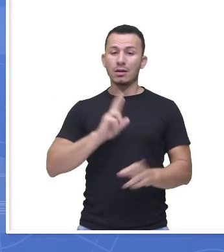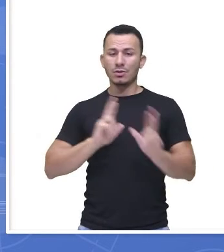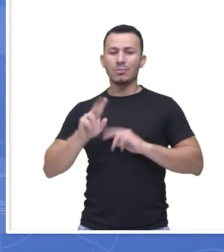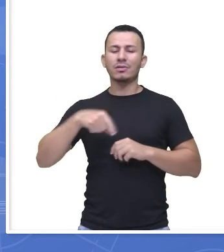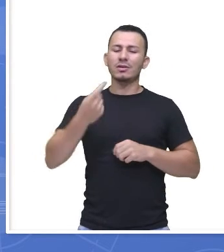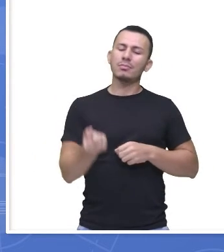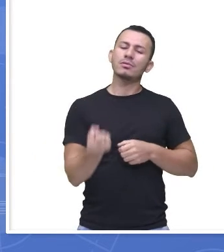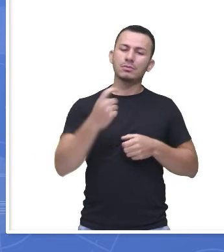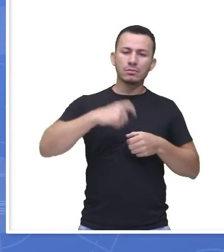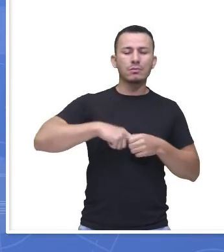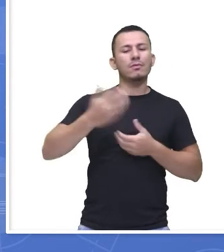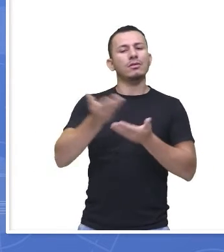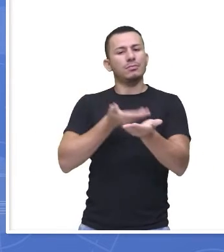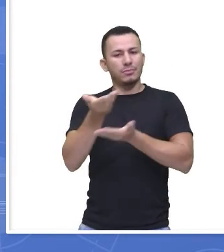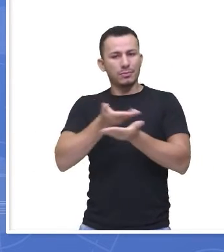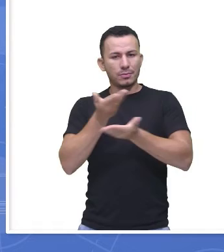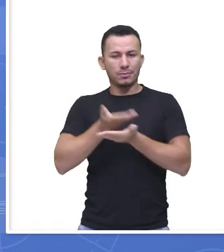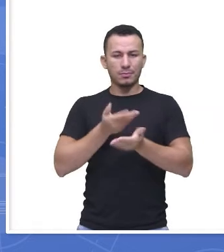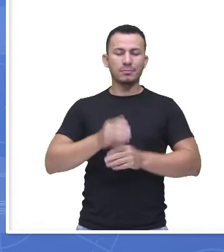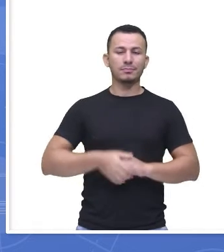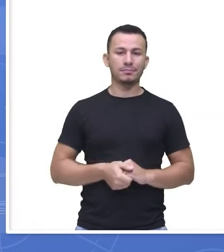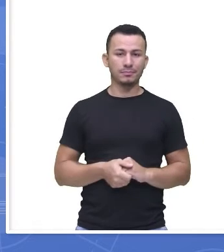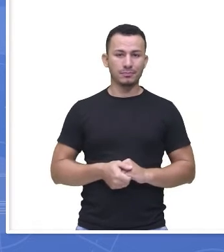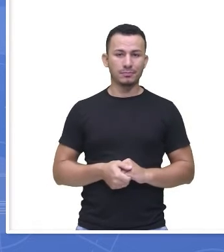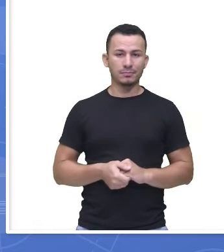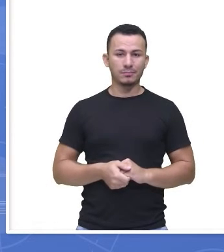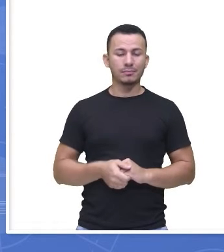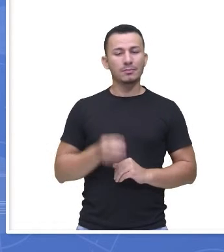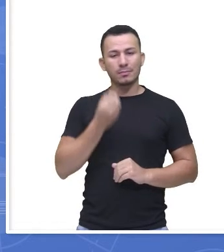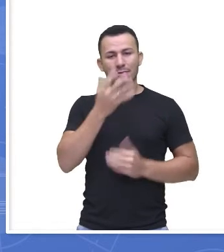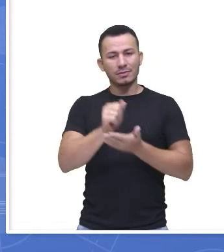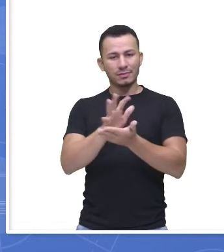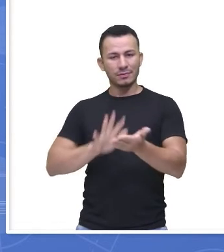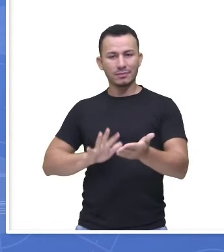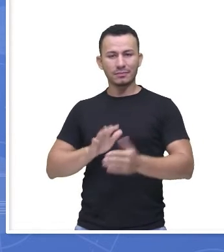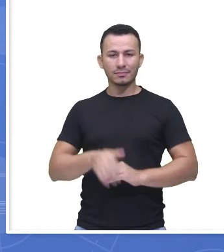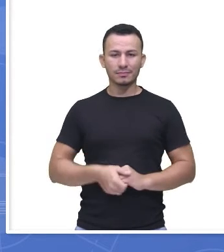gente vai conversar a respeito delas, tá bom? Um bom trabalho.